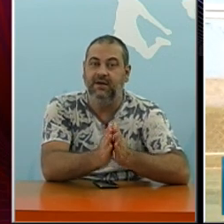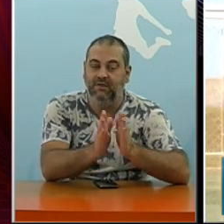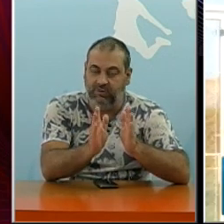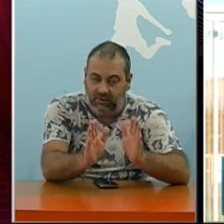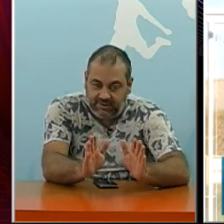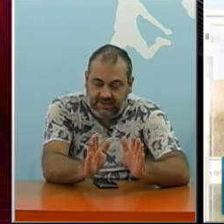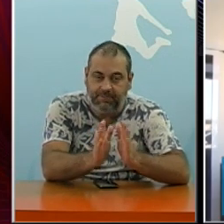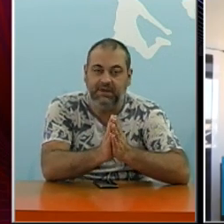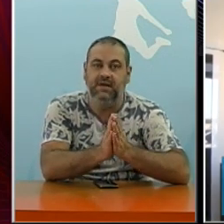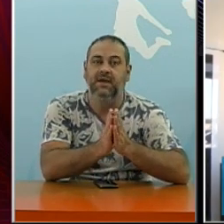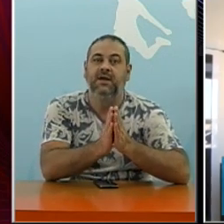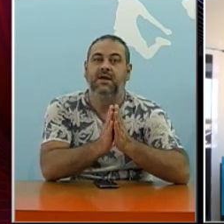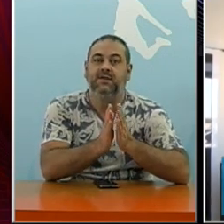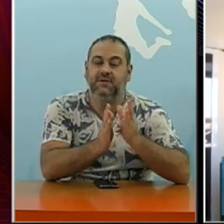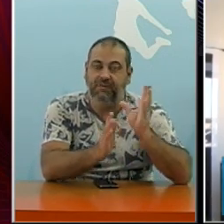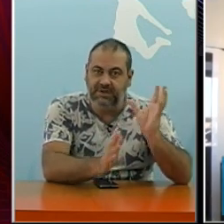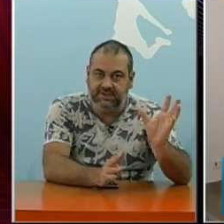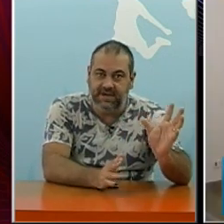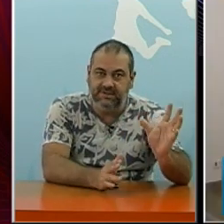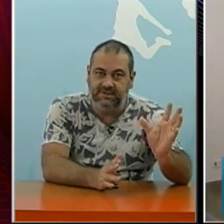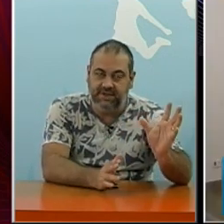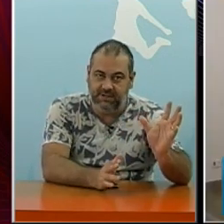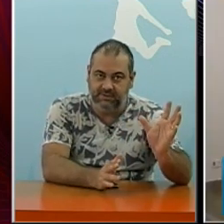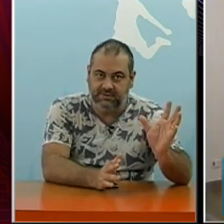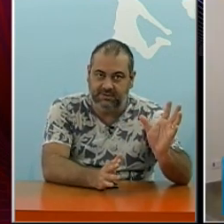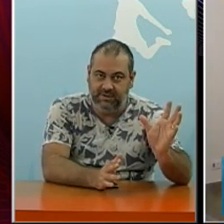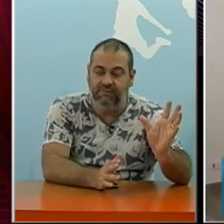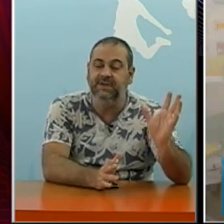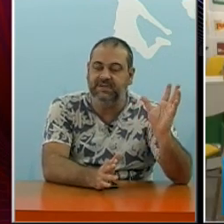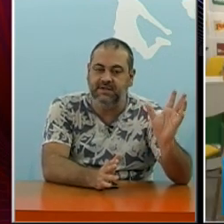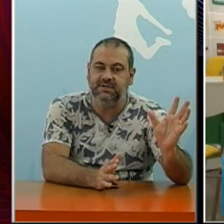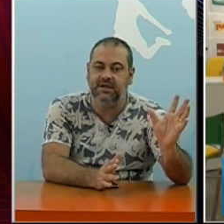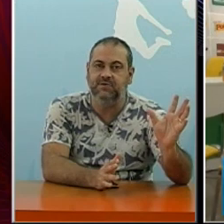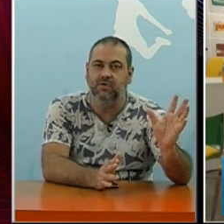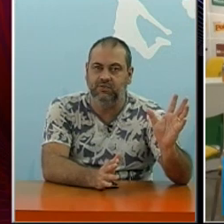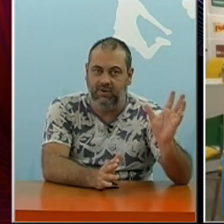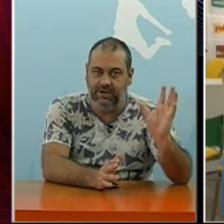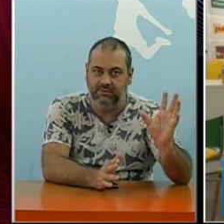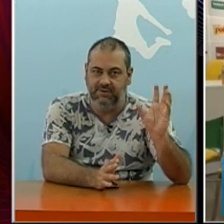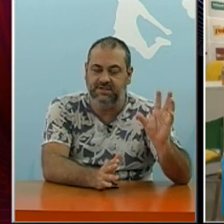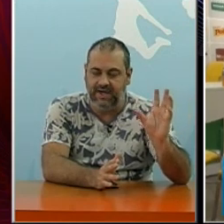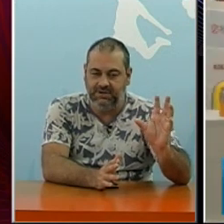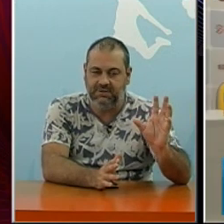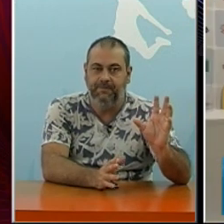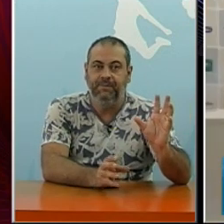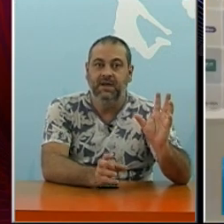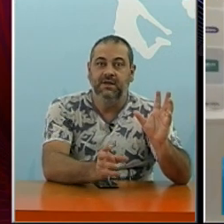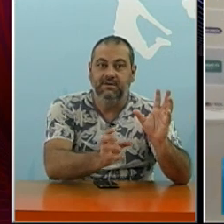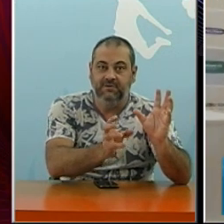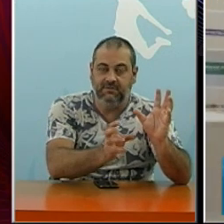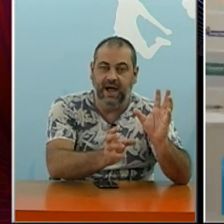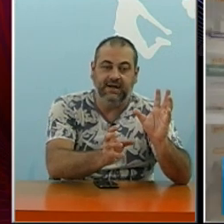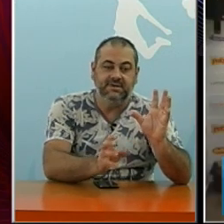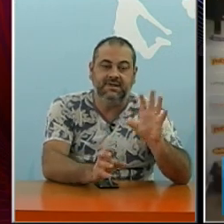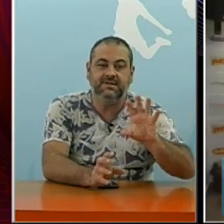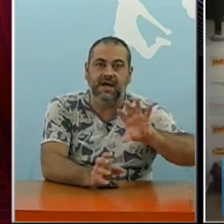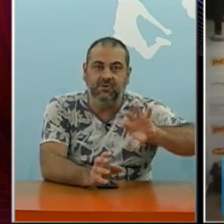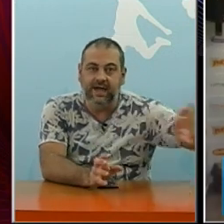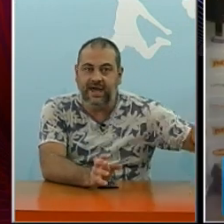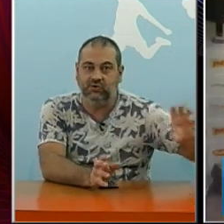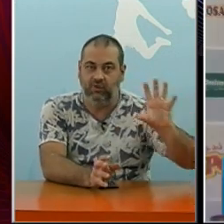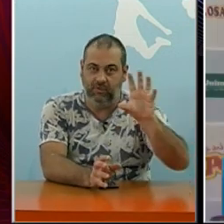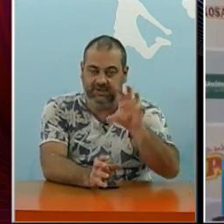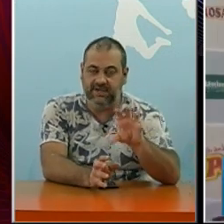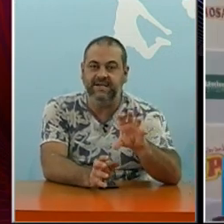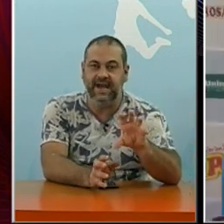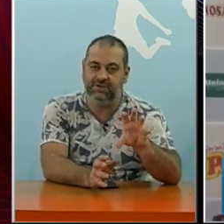acontecer. Vou dar um exemplo aqui. São 26 inscritos, né? 27 inscritos com os goleiros, 27. Tá, se saiu